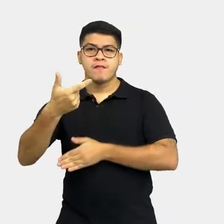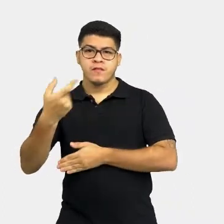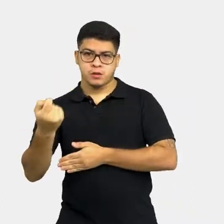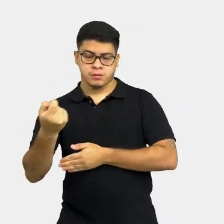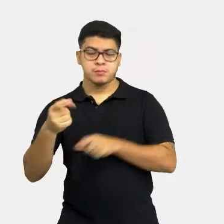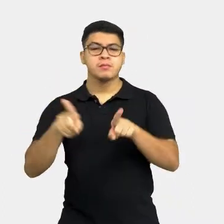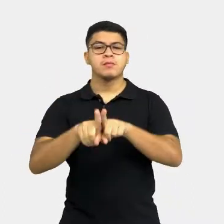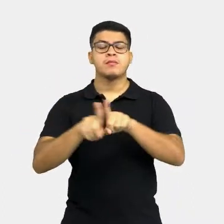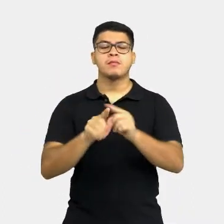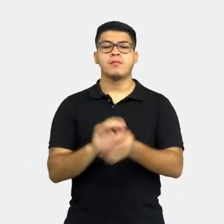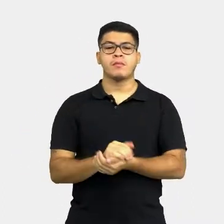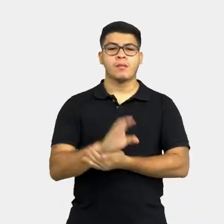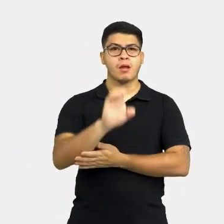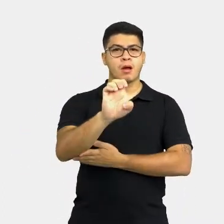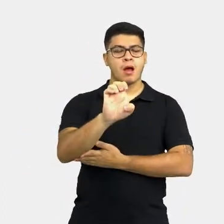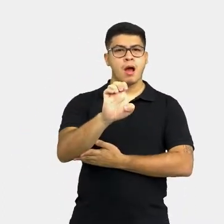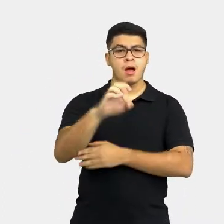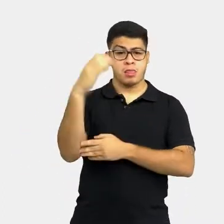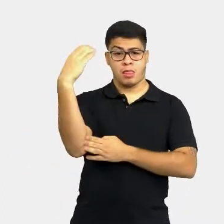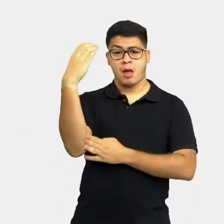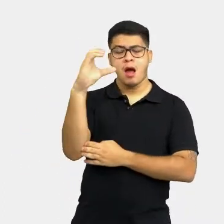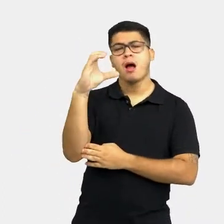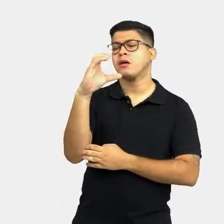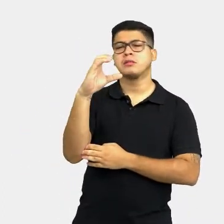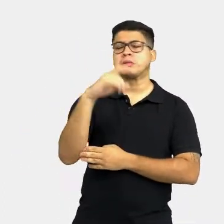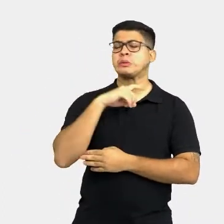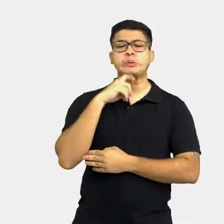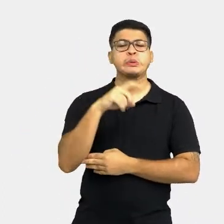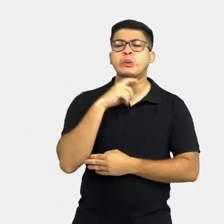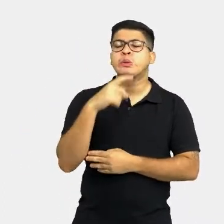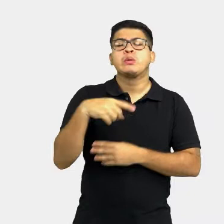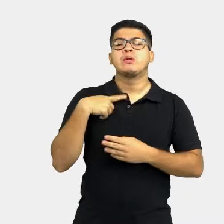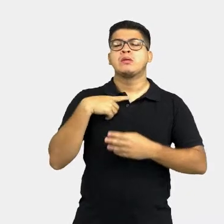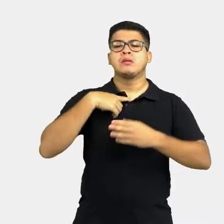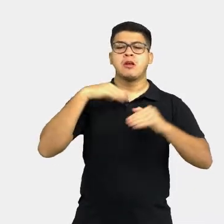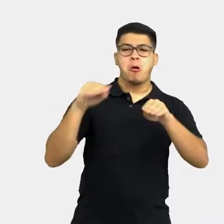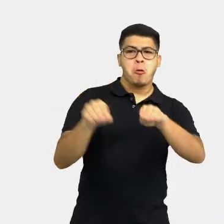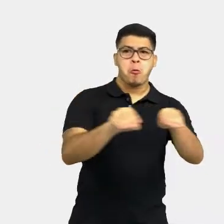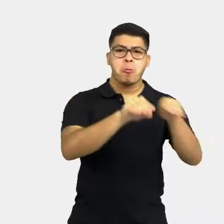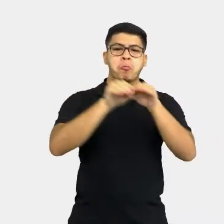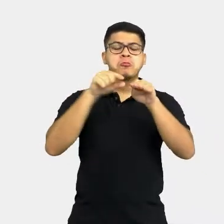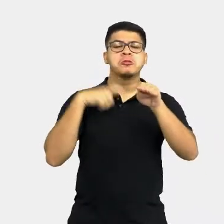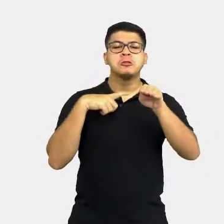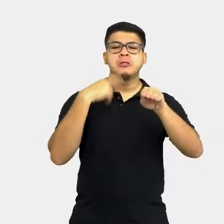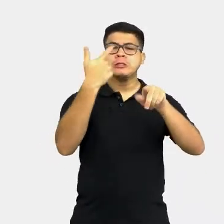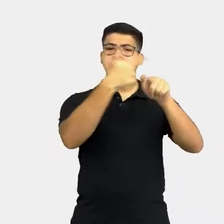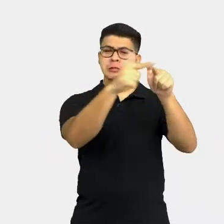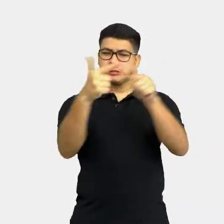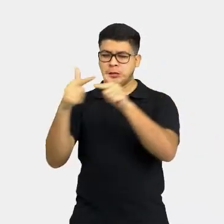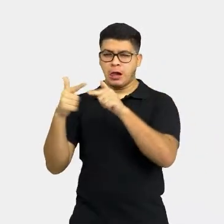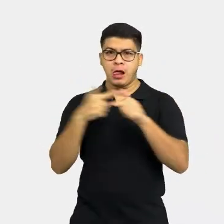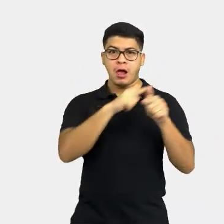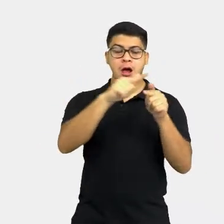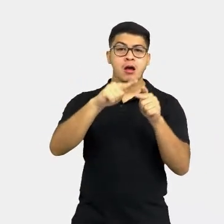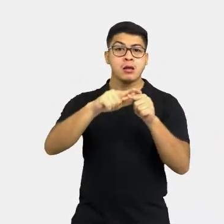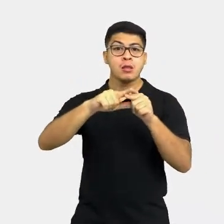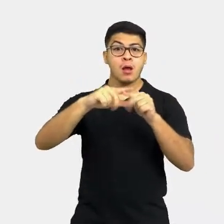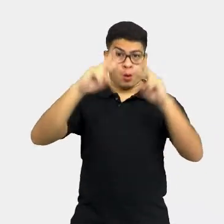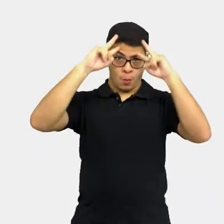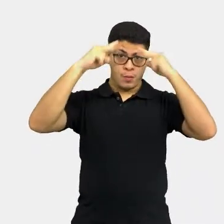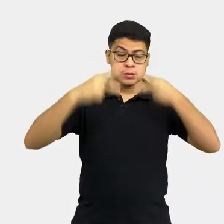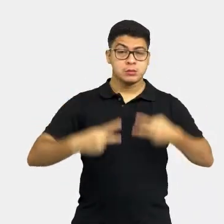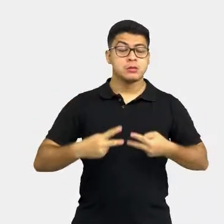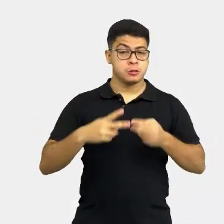por último, a letra E diz assim, olha, a ciência não conseguiu equacionar todos os problemas da